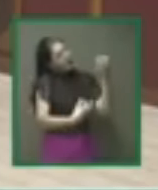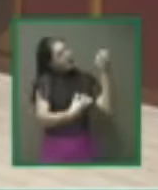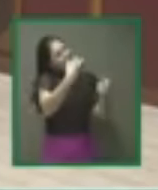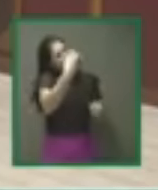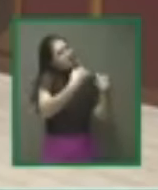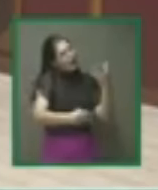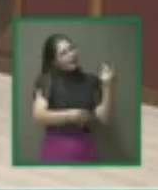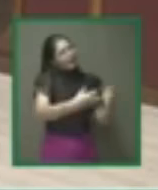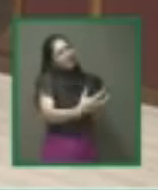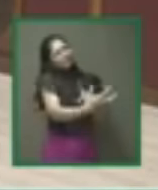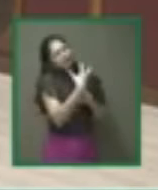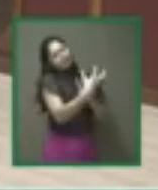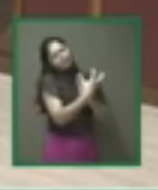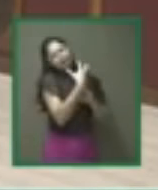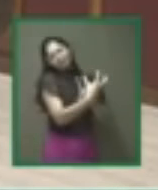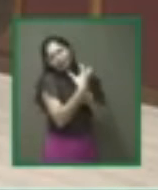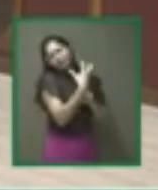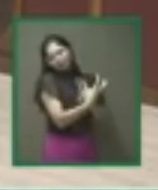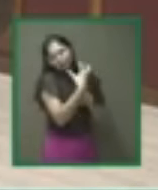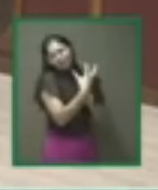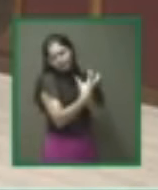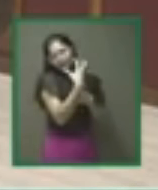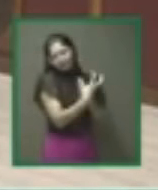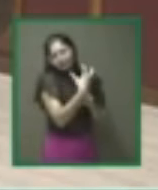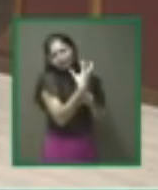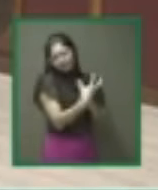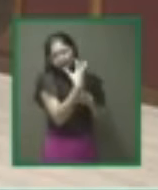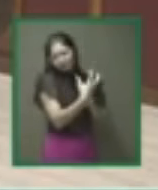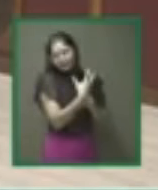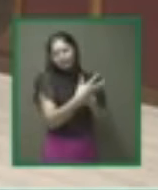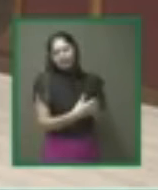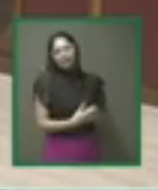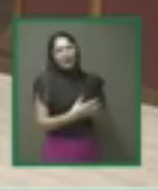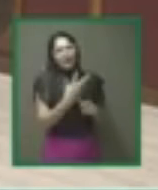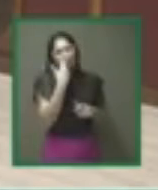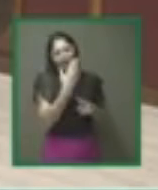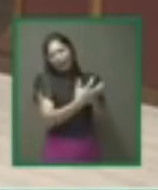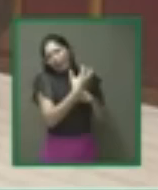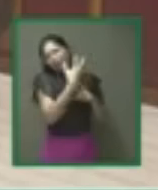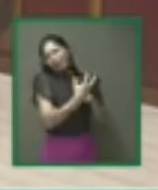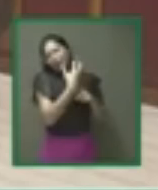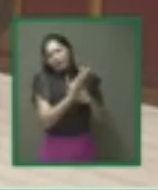querer plantar, desculpa a palavra, não encontrei outro aqui, esses diabinhos, né, contra o Arthur e contra o Lohan.